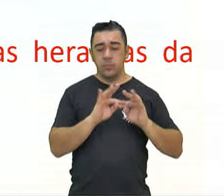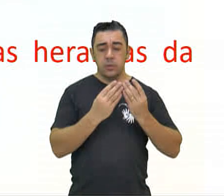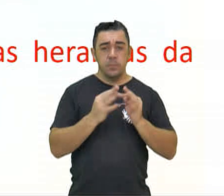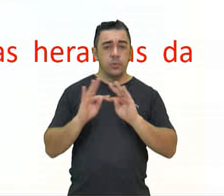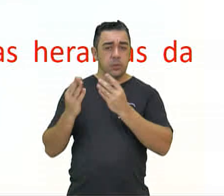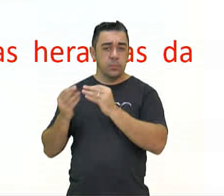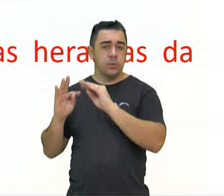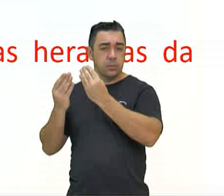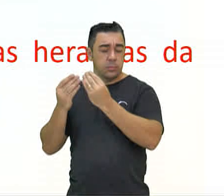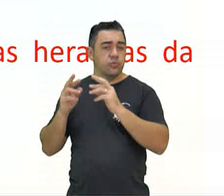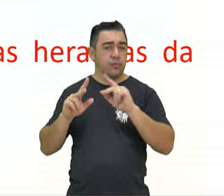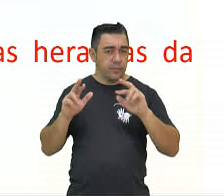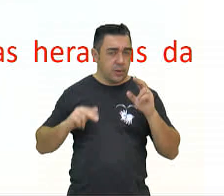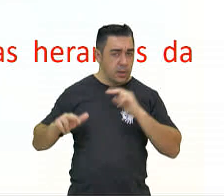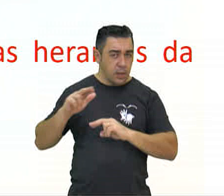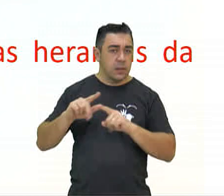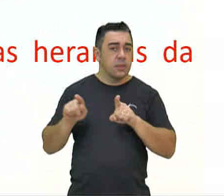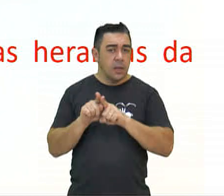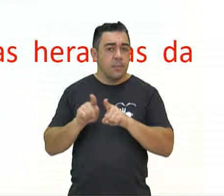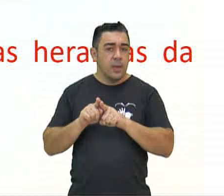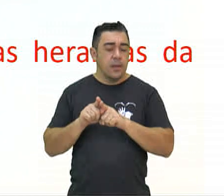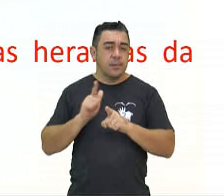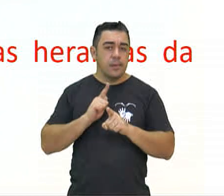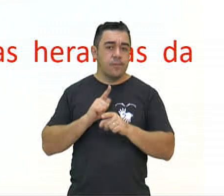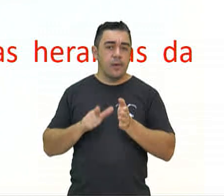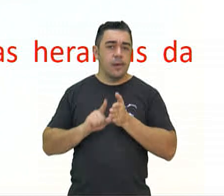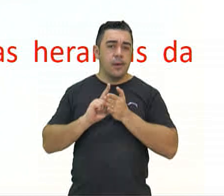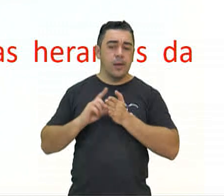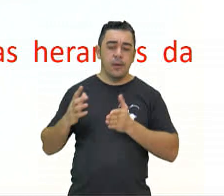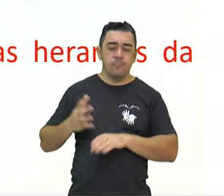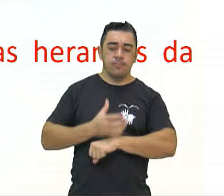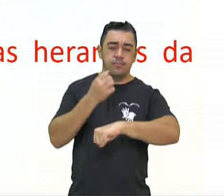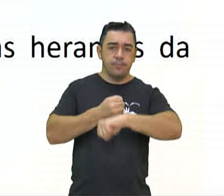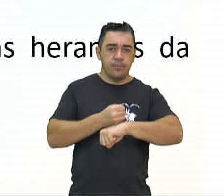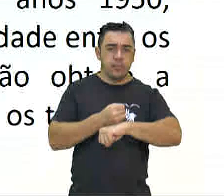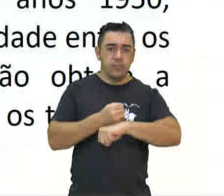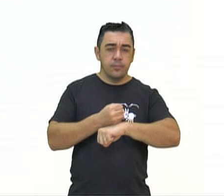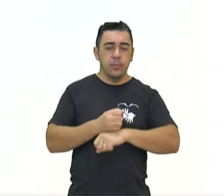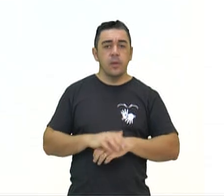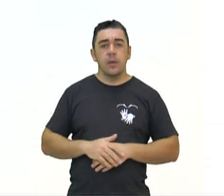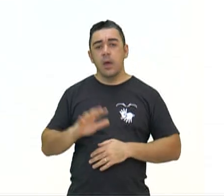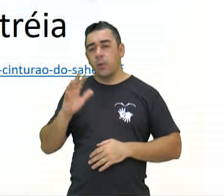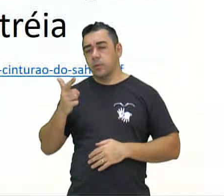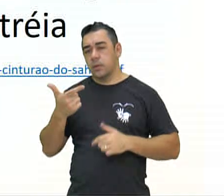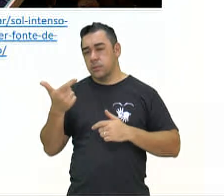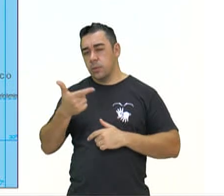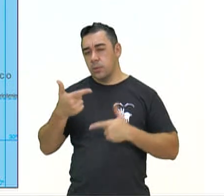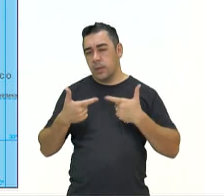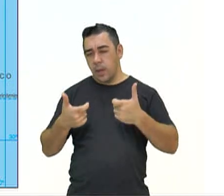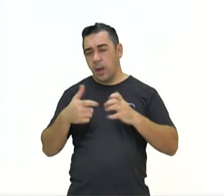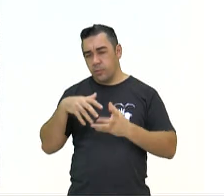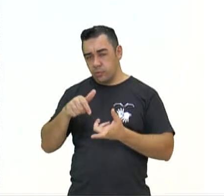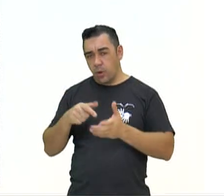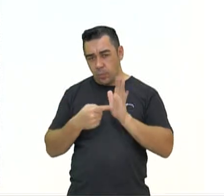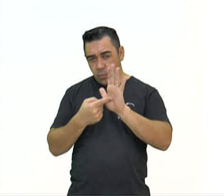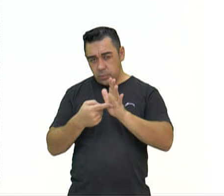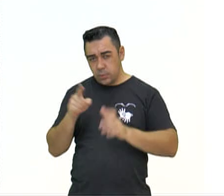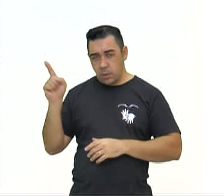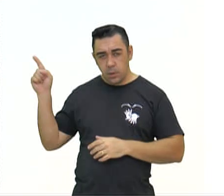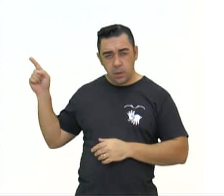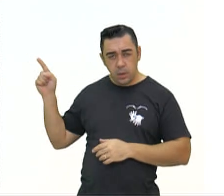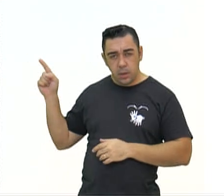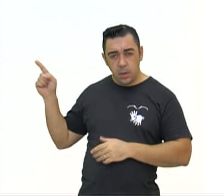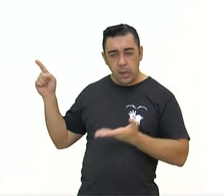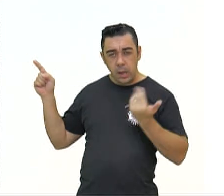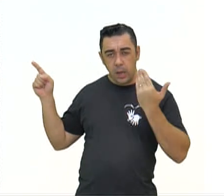herança da descolonização. Quando termina a Segunda Guerra Mundial, naqueles primeiros mapas que eu mostrei para vocês lá, ó, era